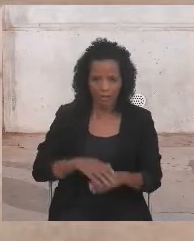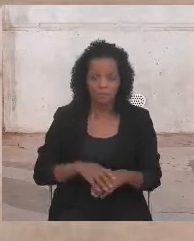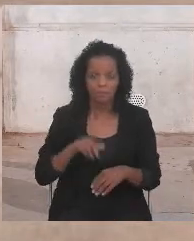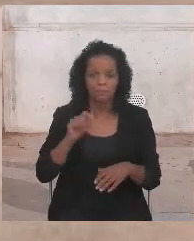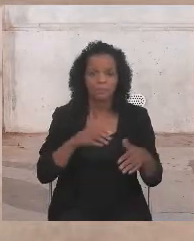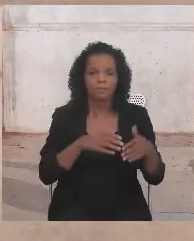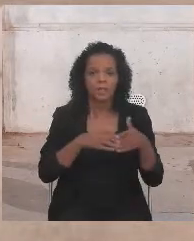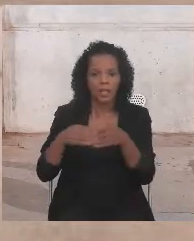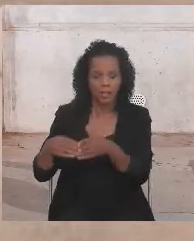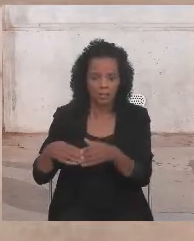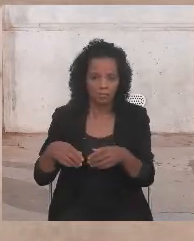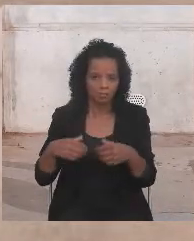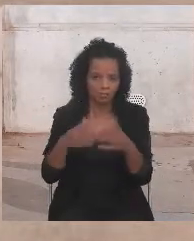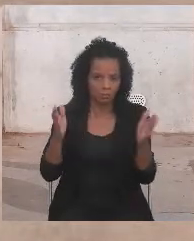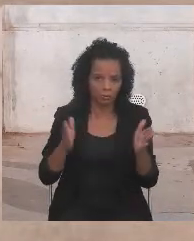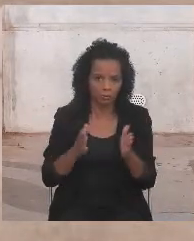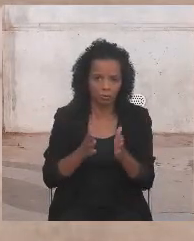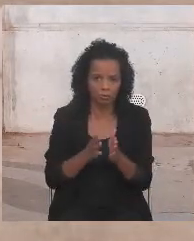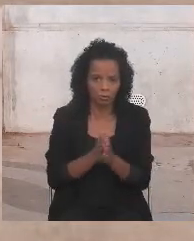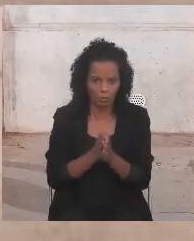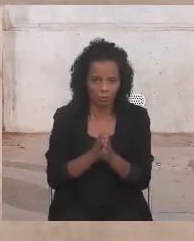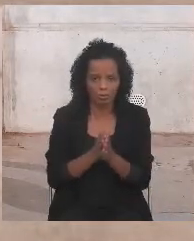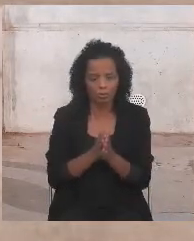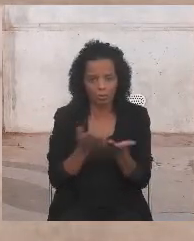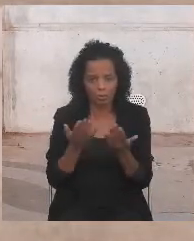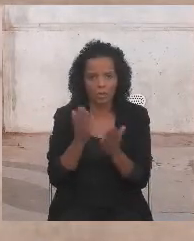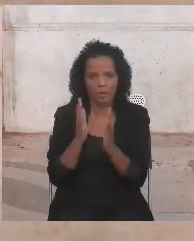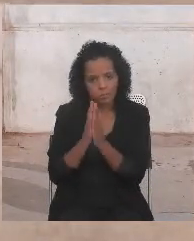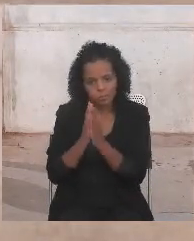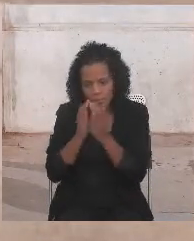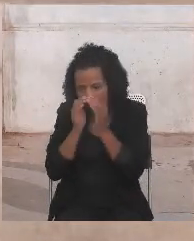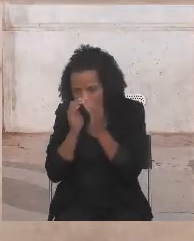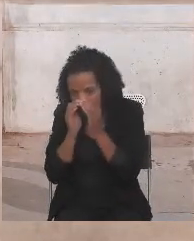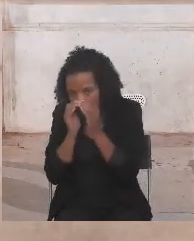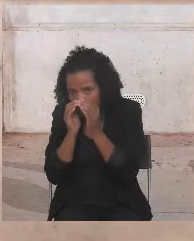os líderes de todas as confissões religiosas,